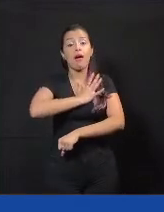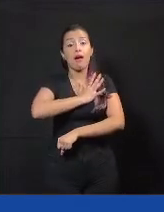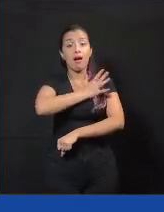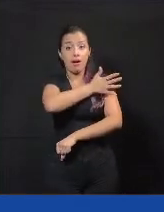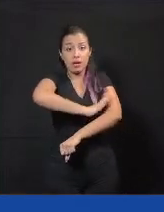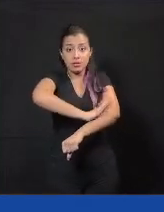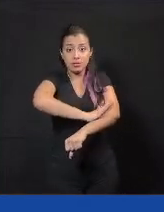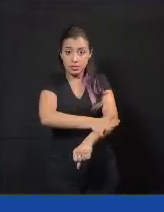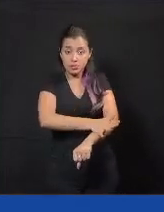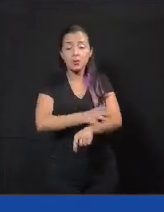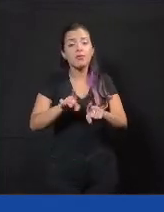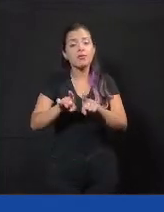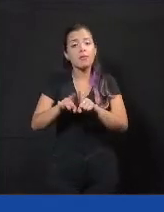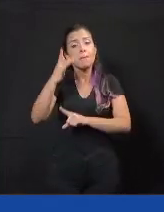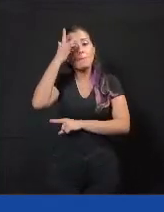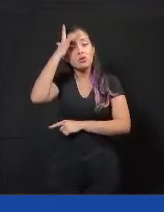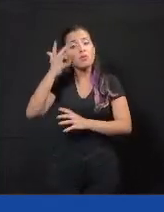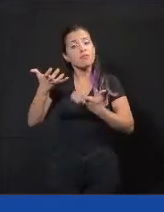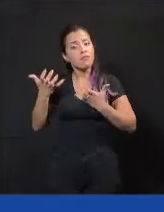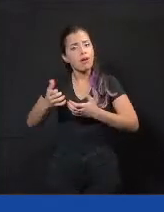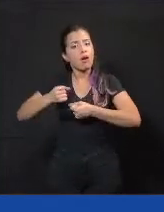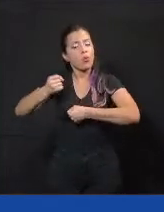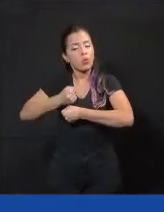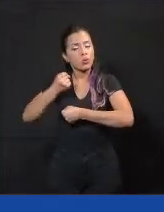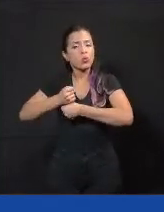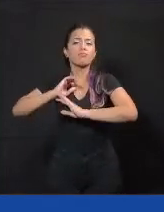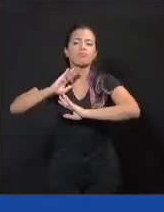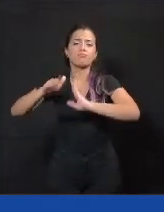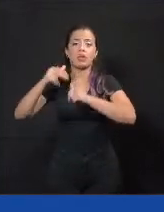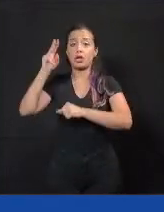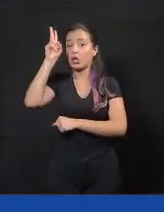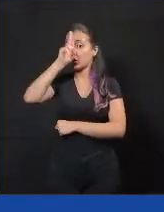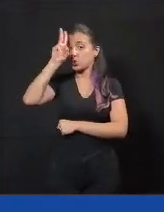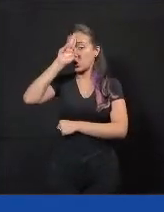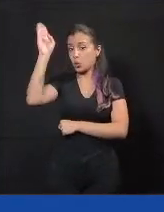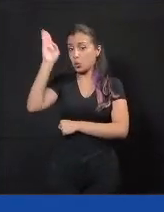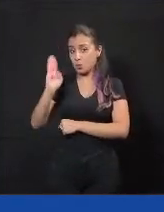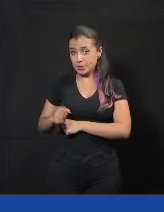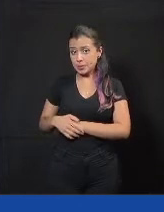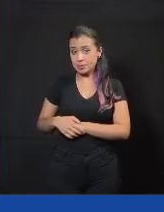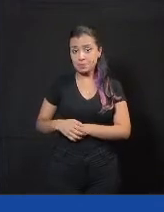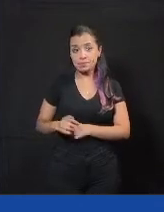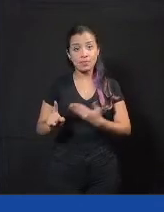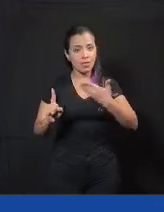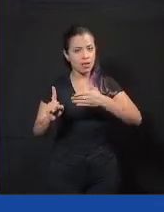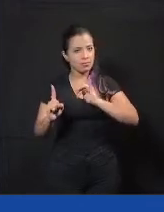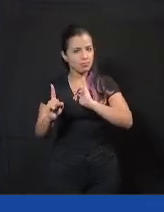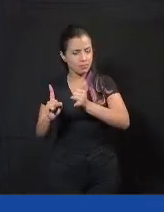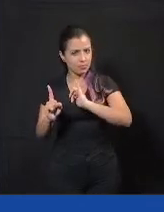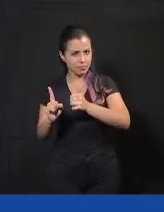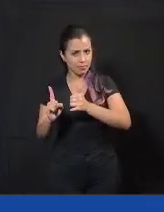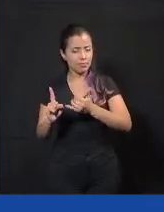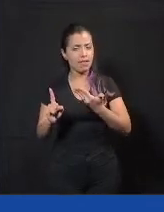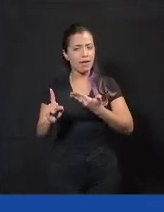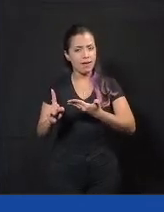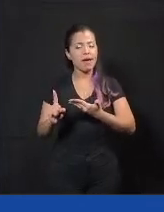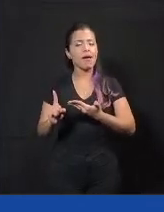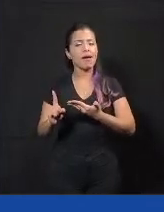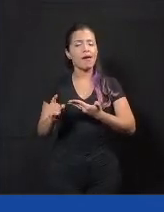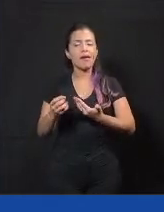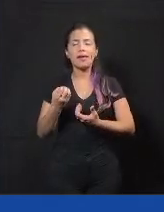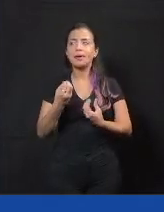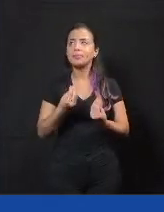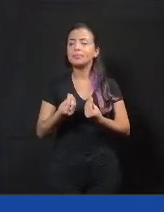do Brasil com tinta de todas as cores. Essa fala do ministro Luiz Roberto Barroso, ela é